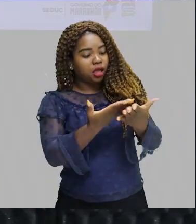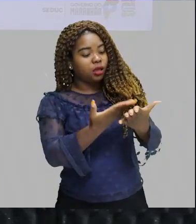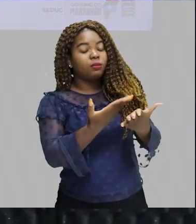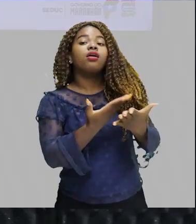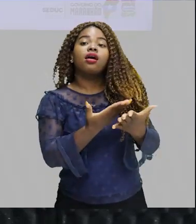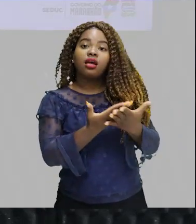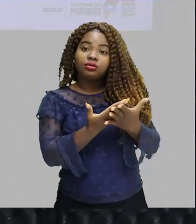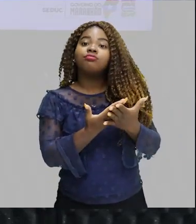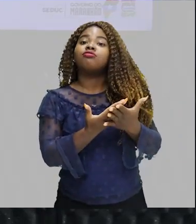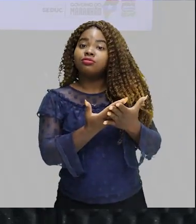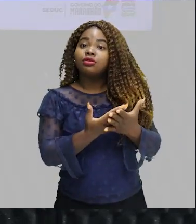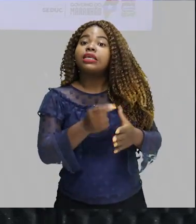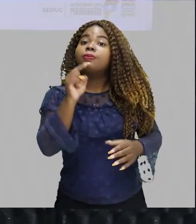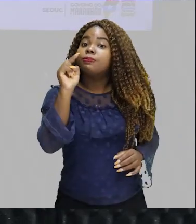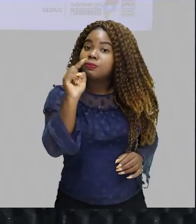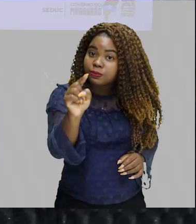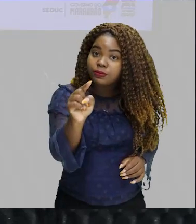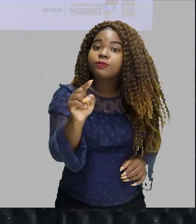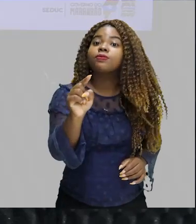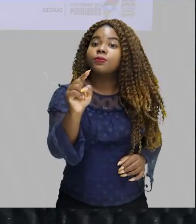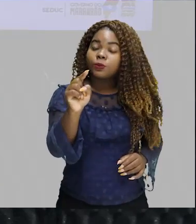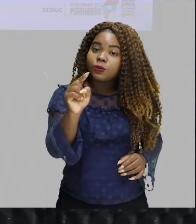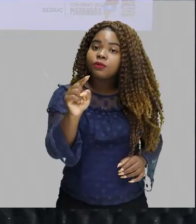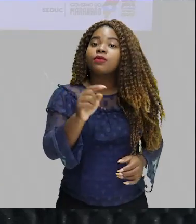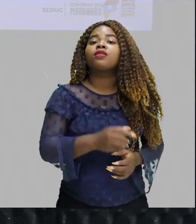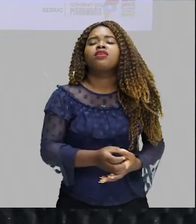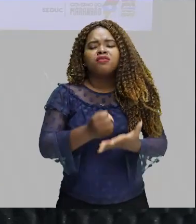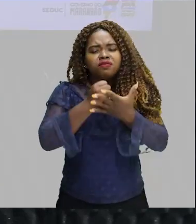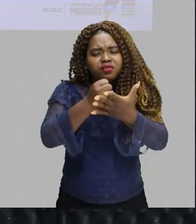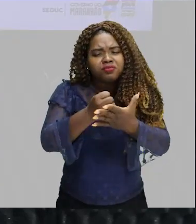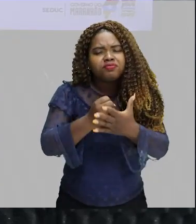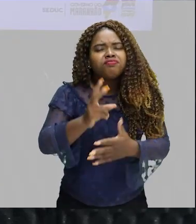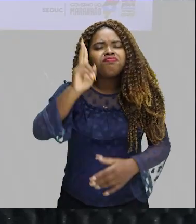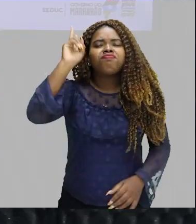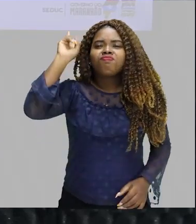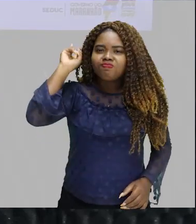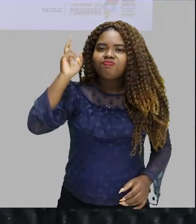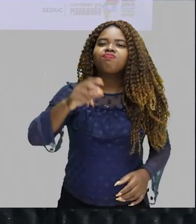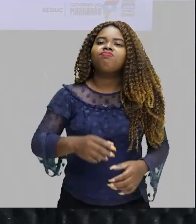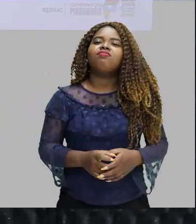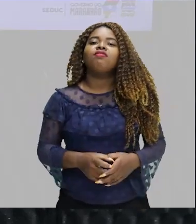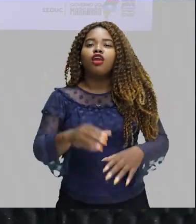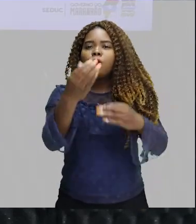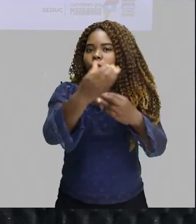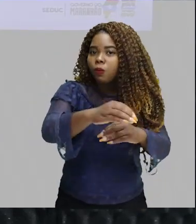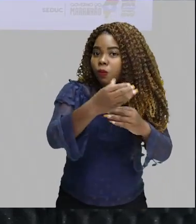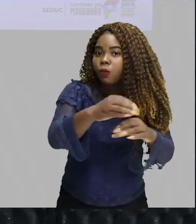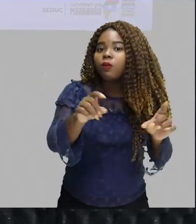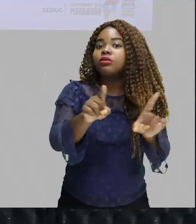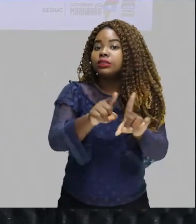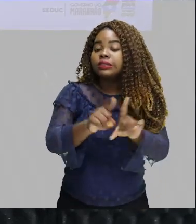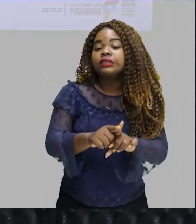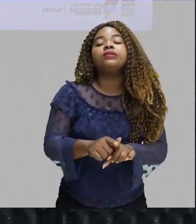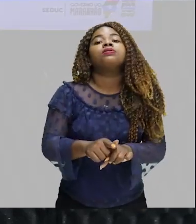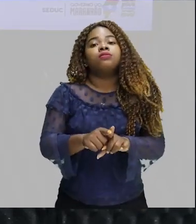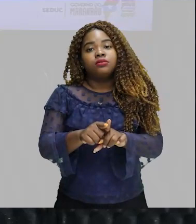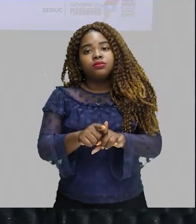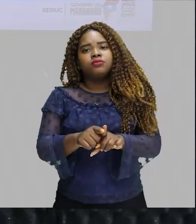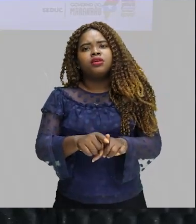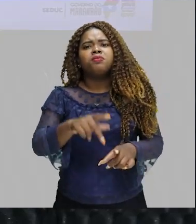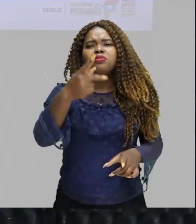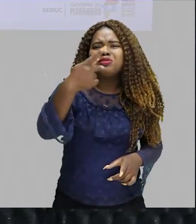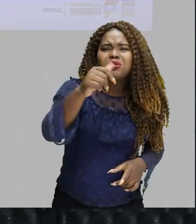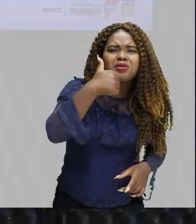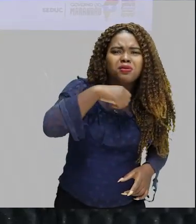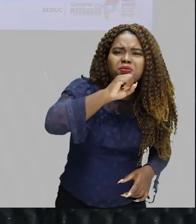que é para ti, tá? Que vai ajudar no teu vestibular, no teu concurso, mas também é para o teu pai,